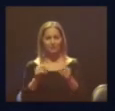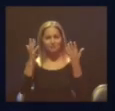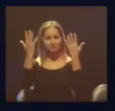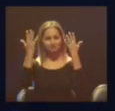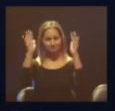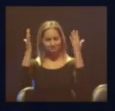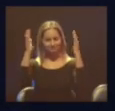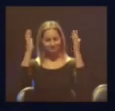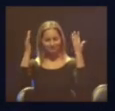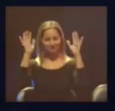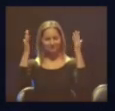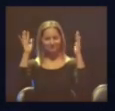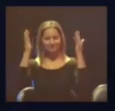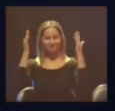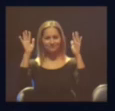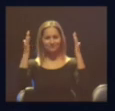de palmas.